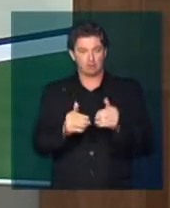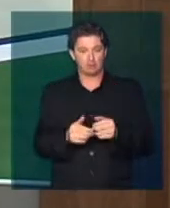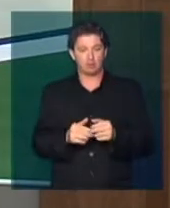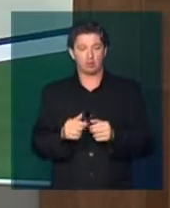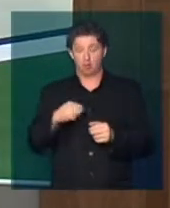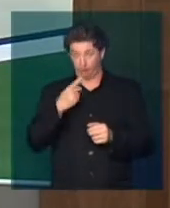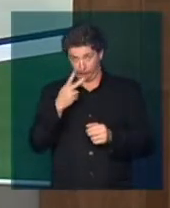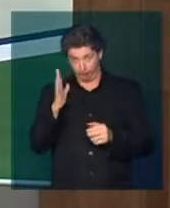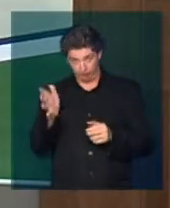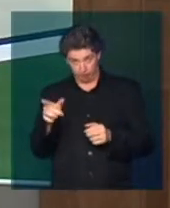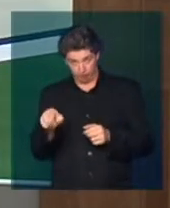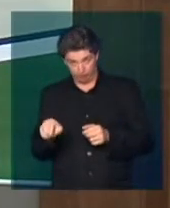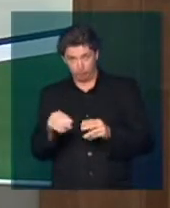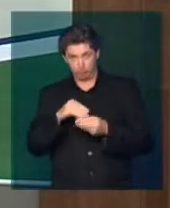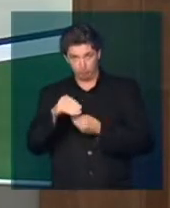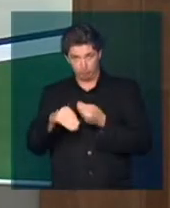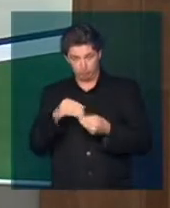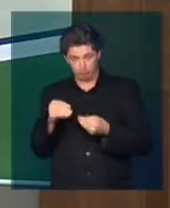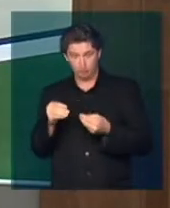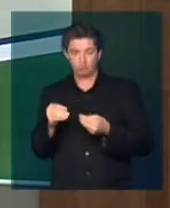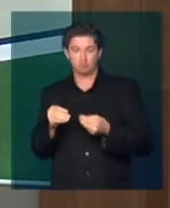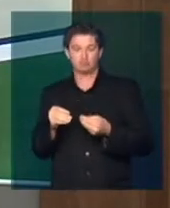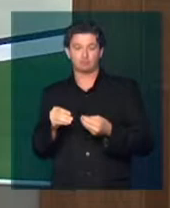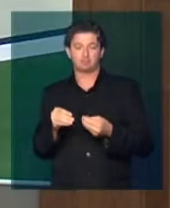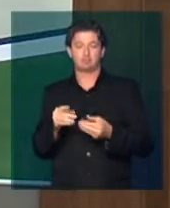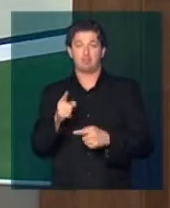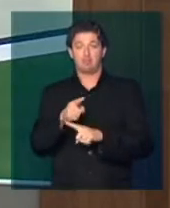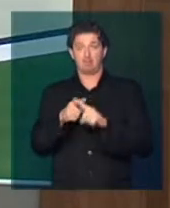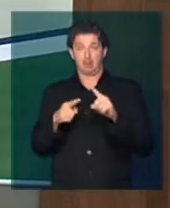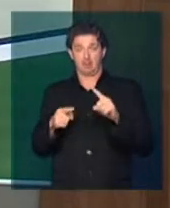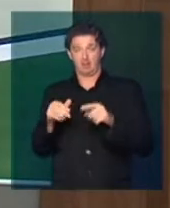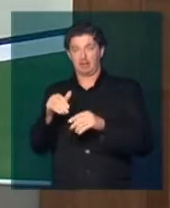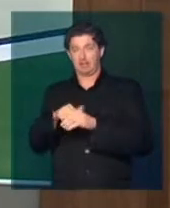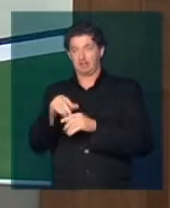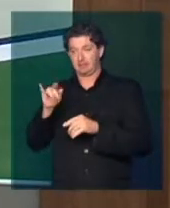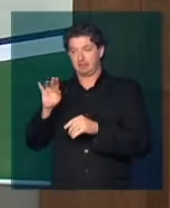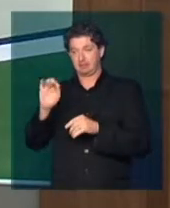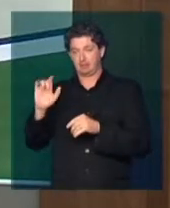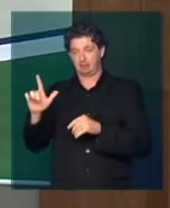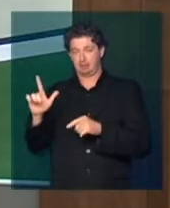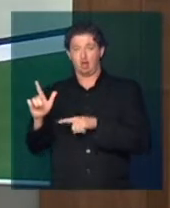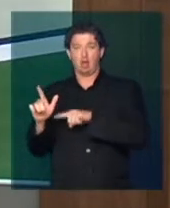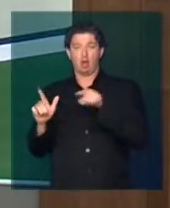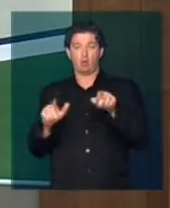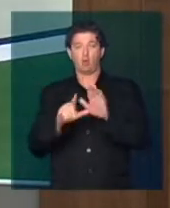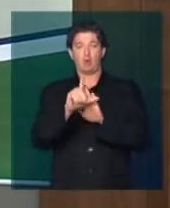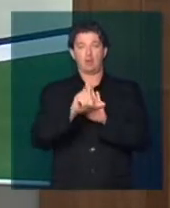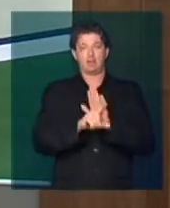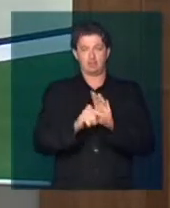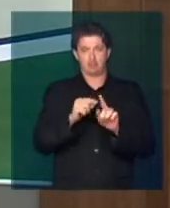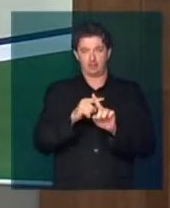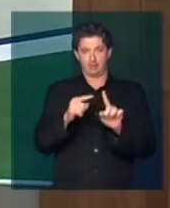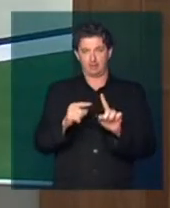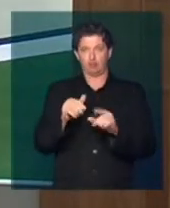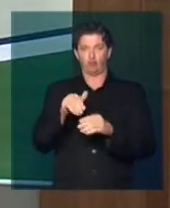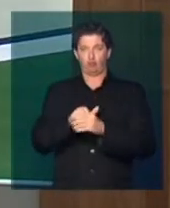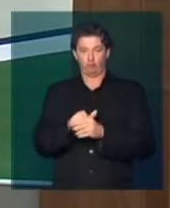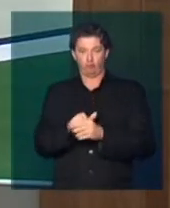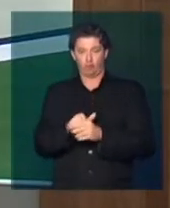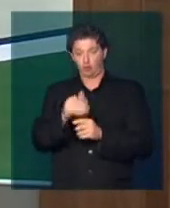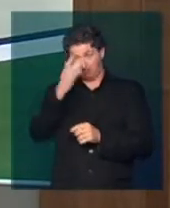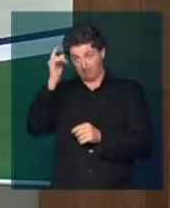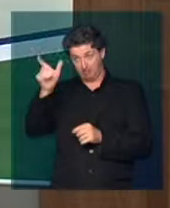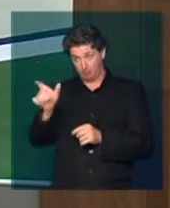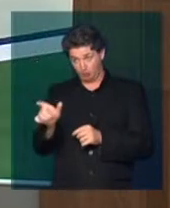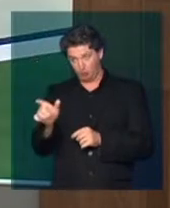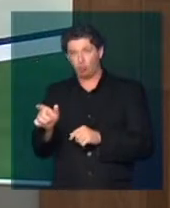de dizer, o misto. Metade seriam eleitos pelo distrito e metade pelas listas. Então, haveria um voto no candidato